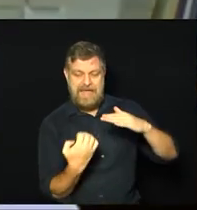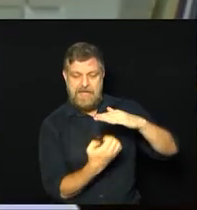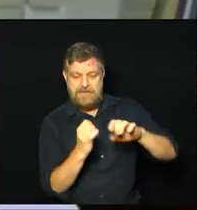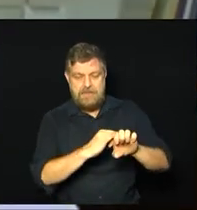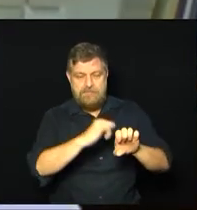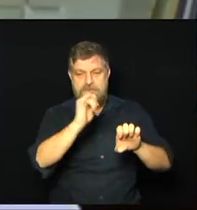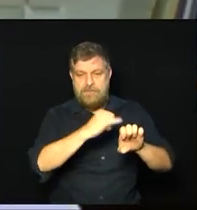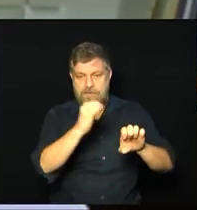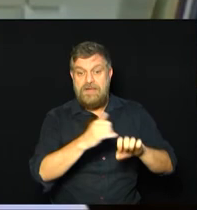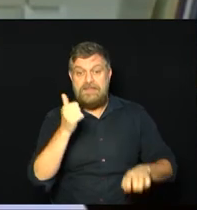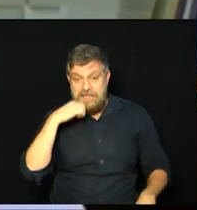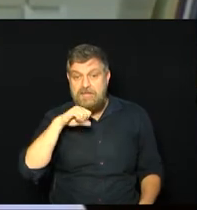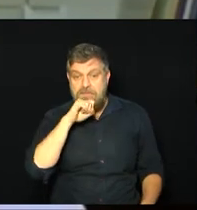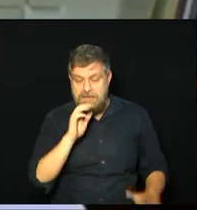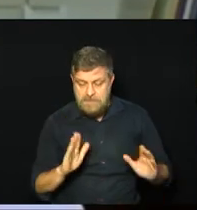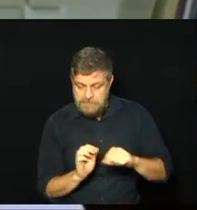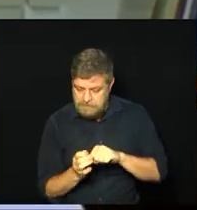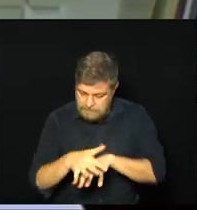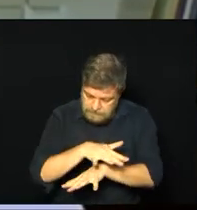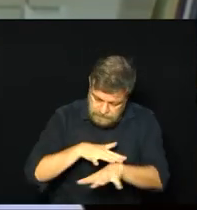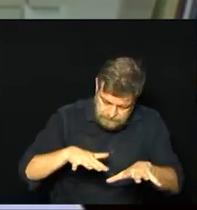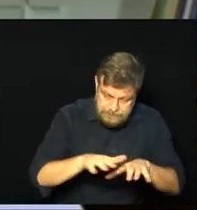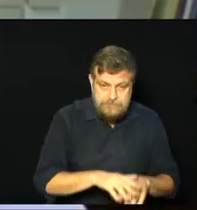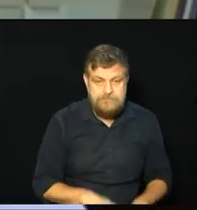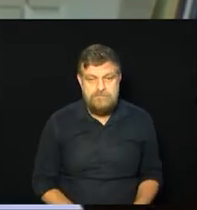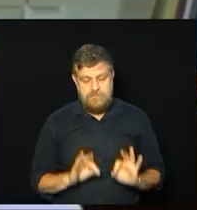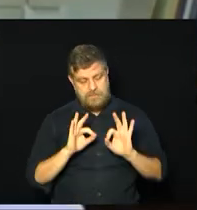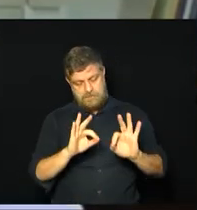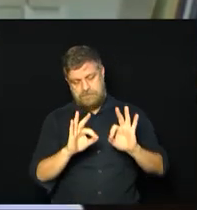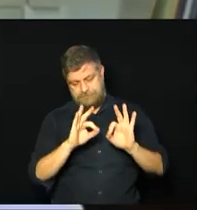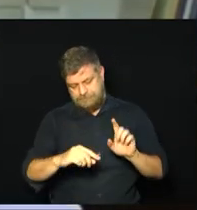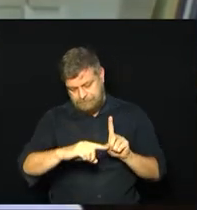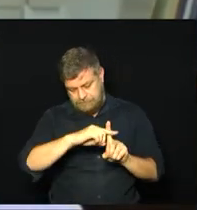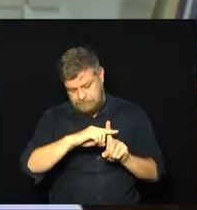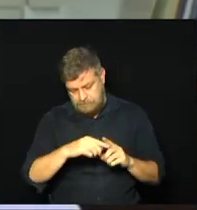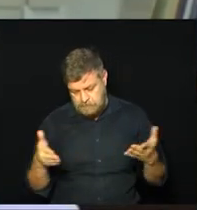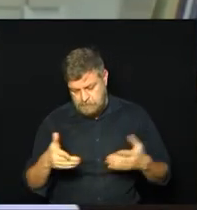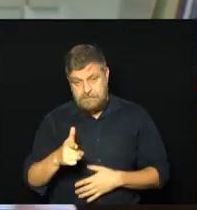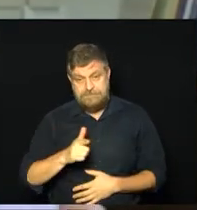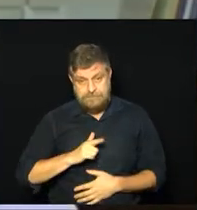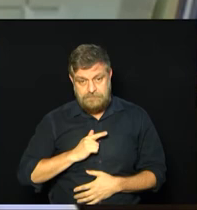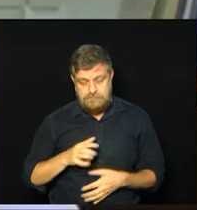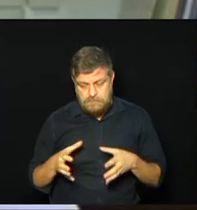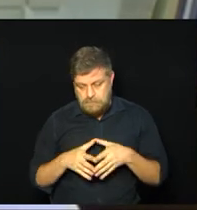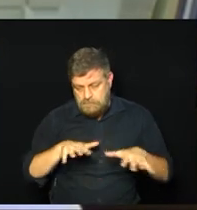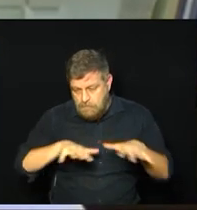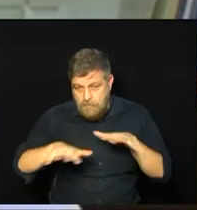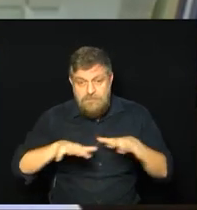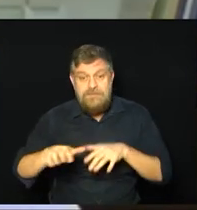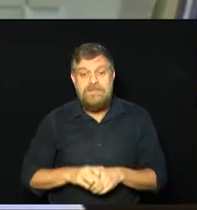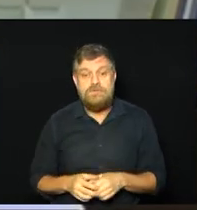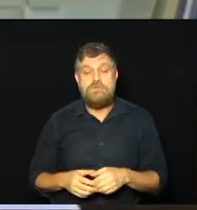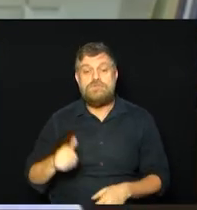passaram a empreender na pandemia e isso foi muito positivo. Hoje existe um movimento muito grande de ONGs